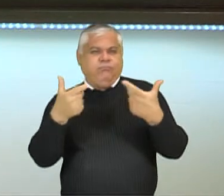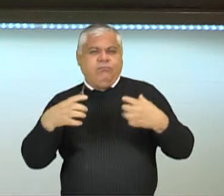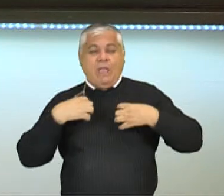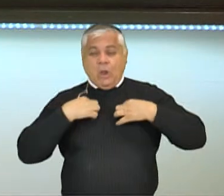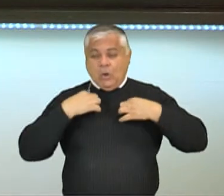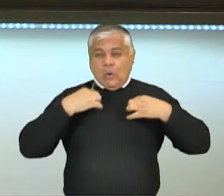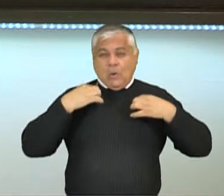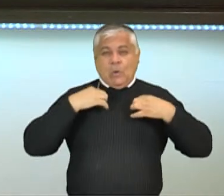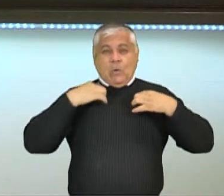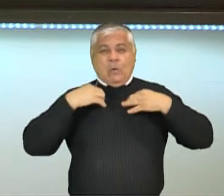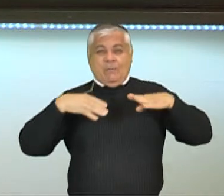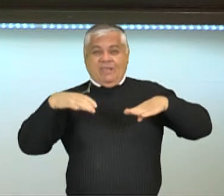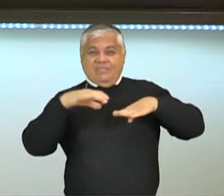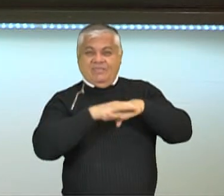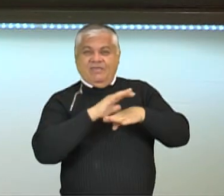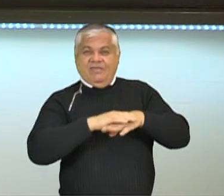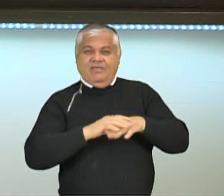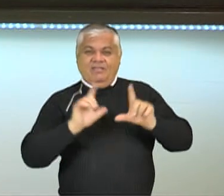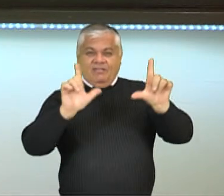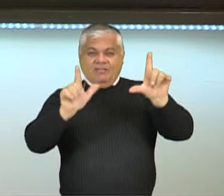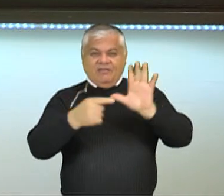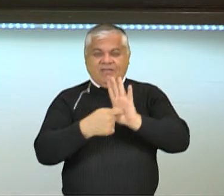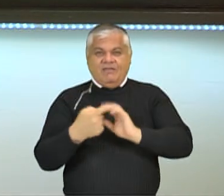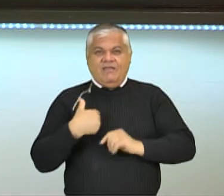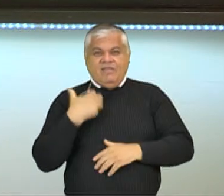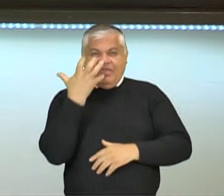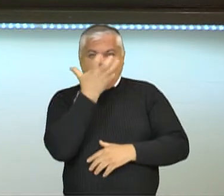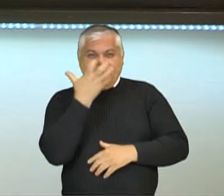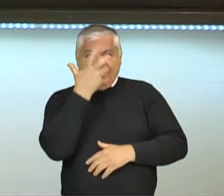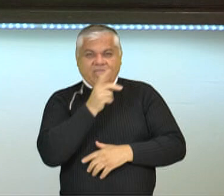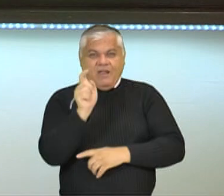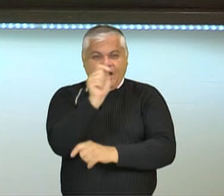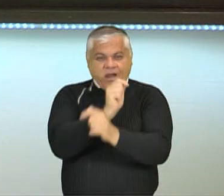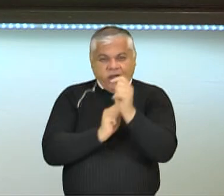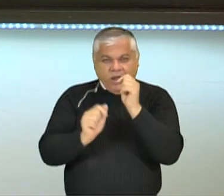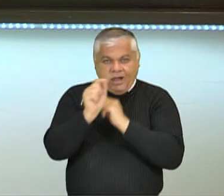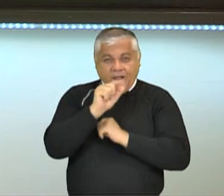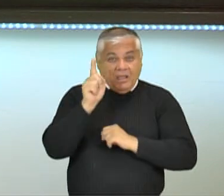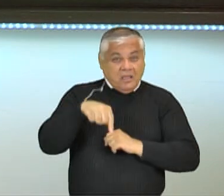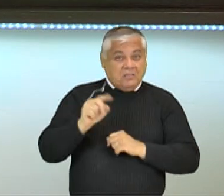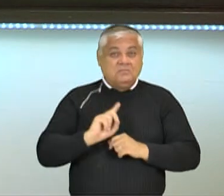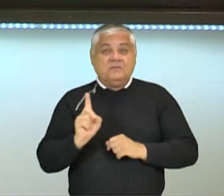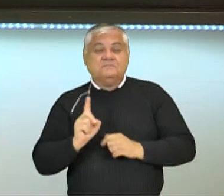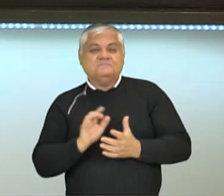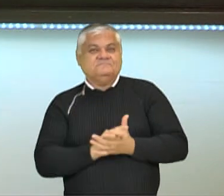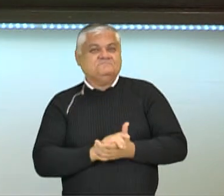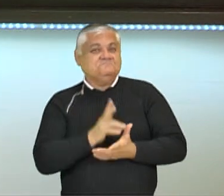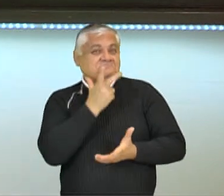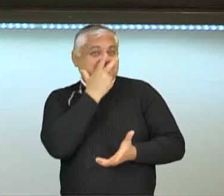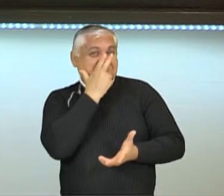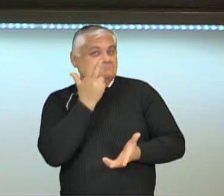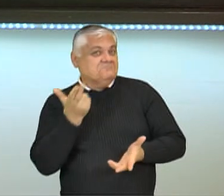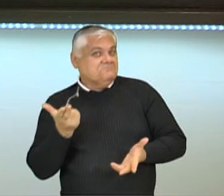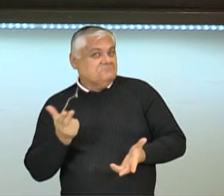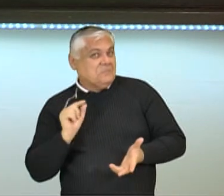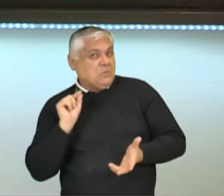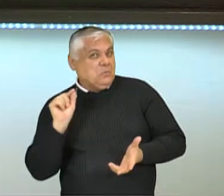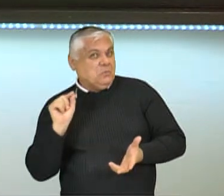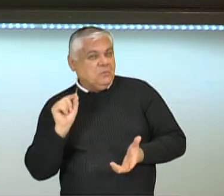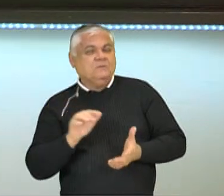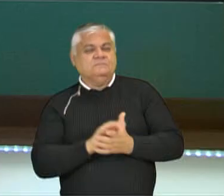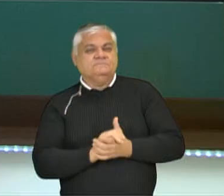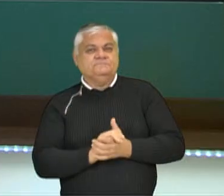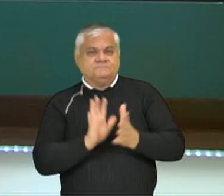tênis. Você é influenciado por essa tendência ou não? O que você acha? Aqui, com relação ao